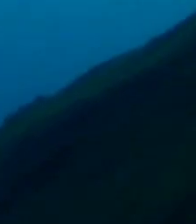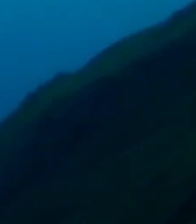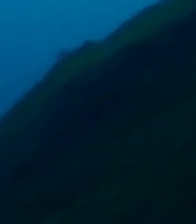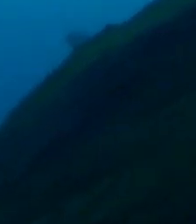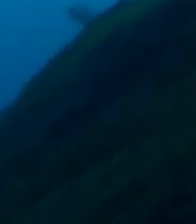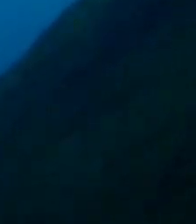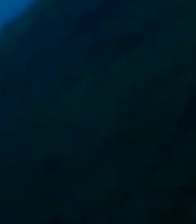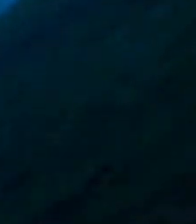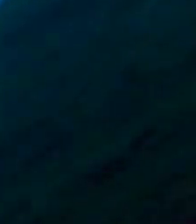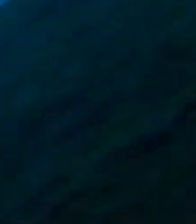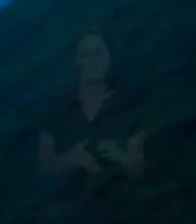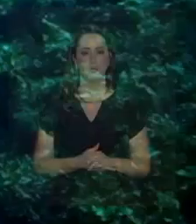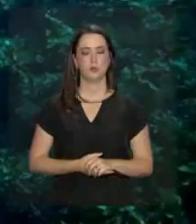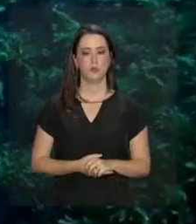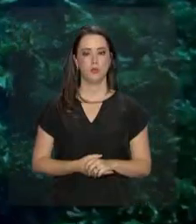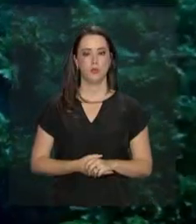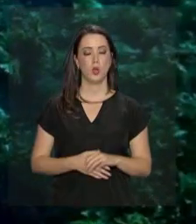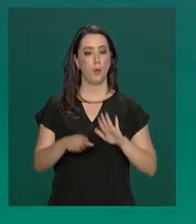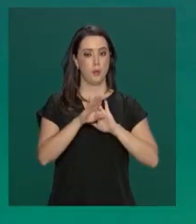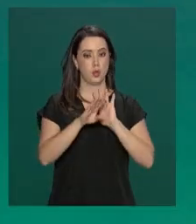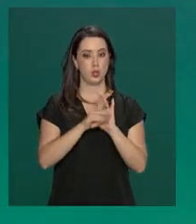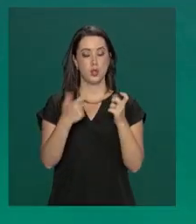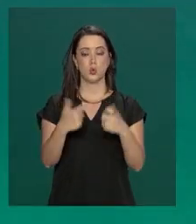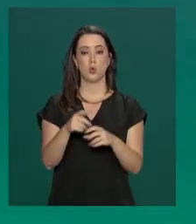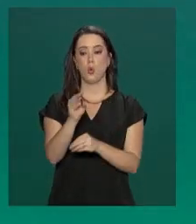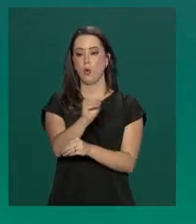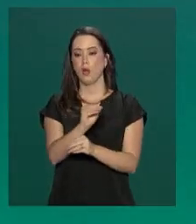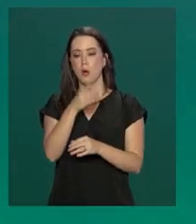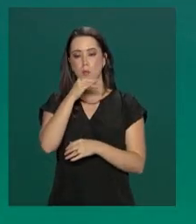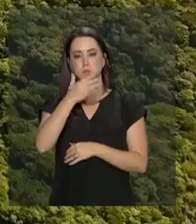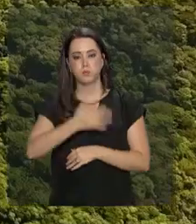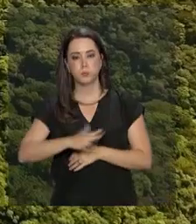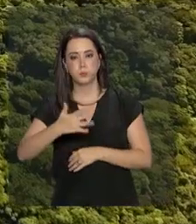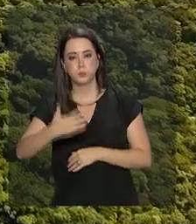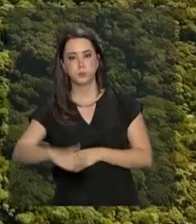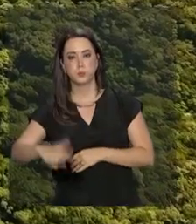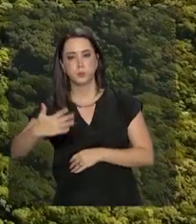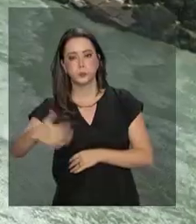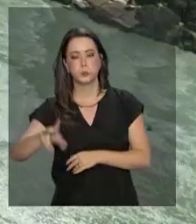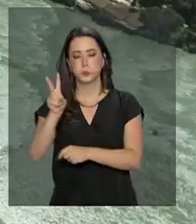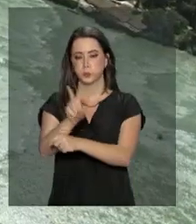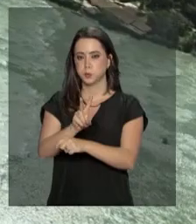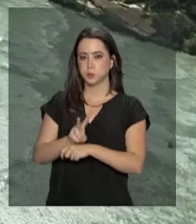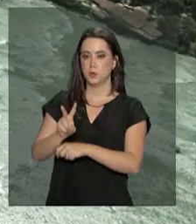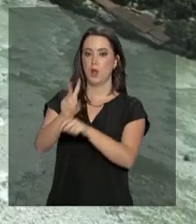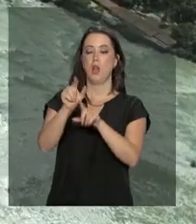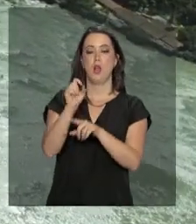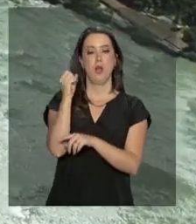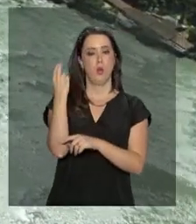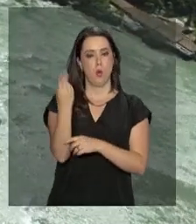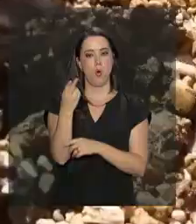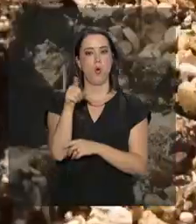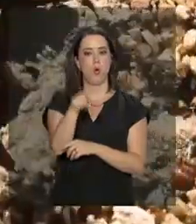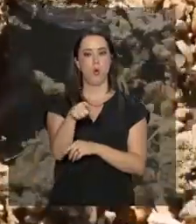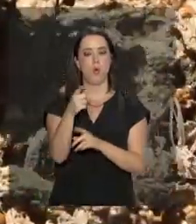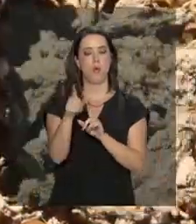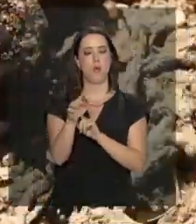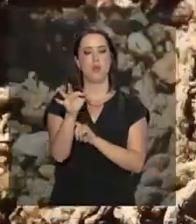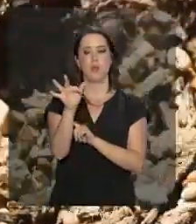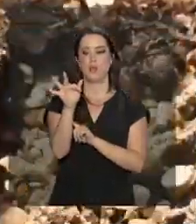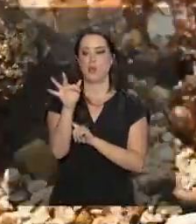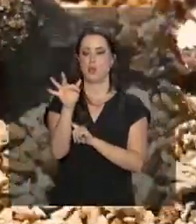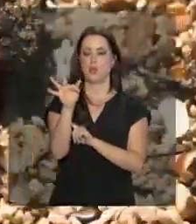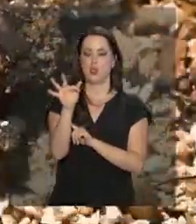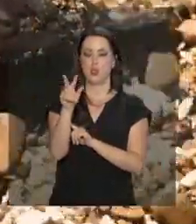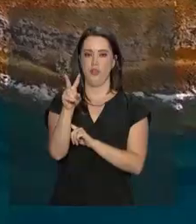o projeto áreas marinhas e costeiras protegidas ou mais conhecido como projeto gef mar